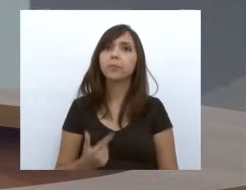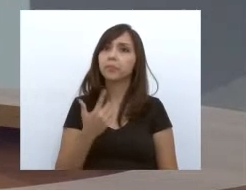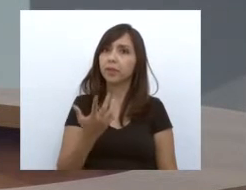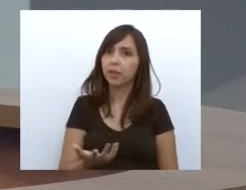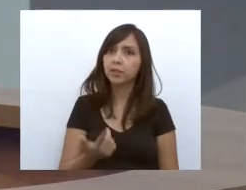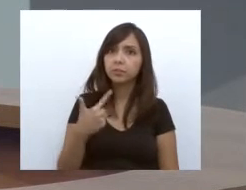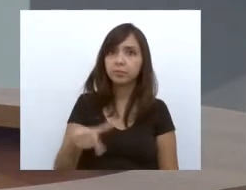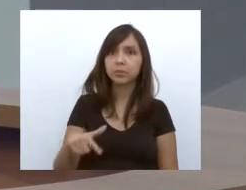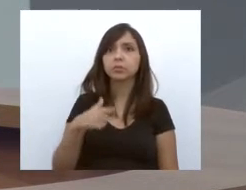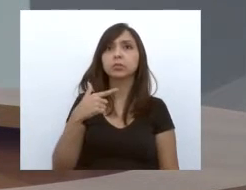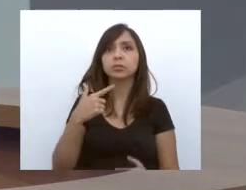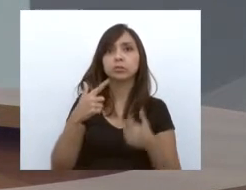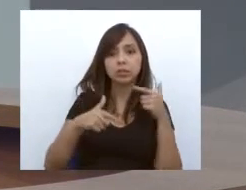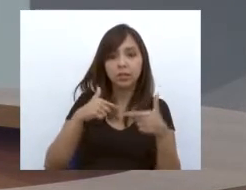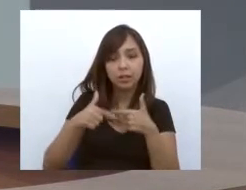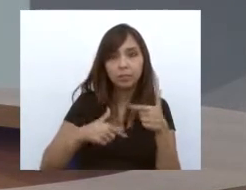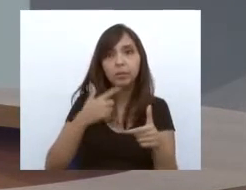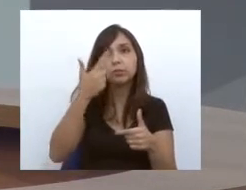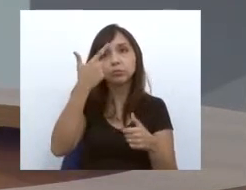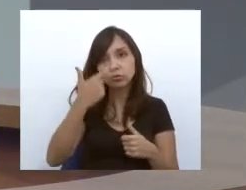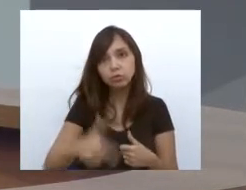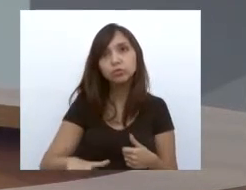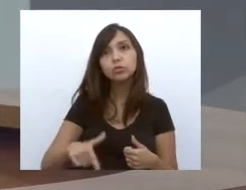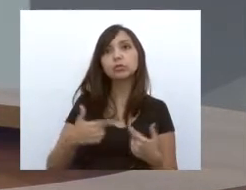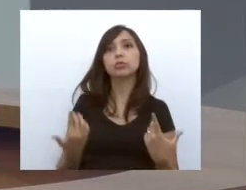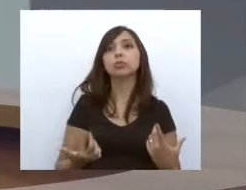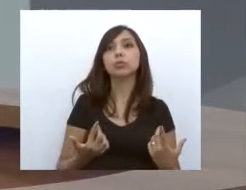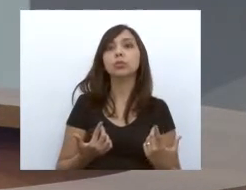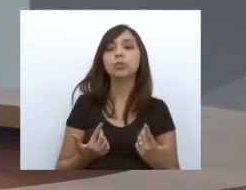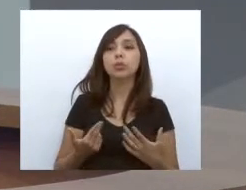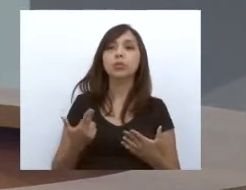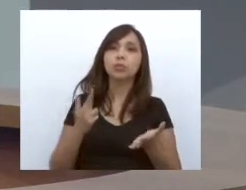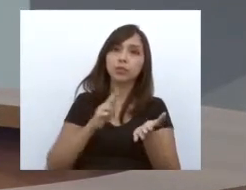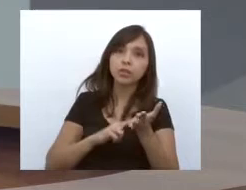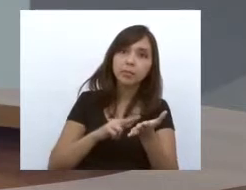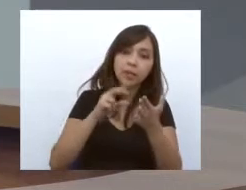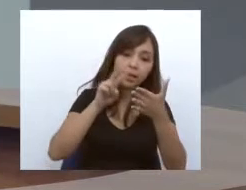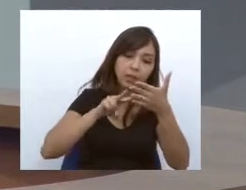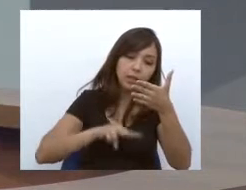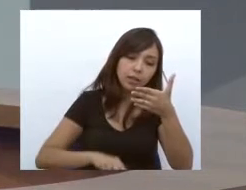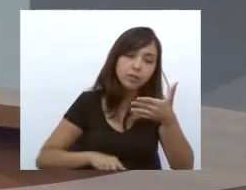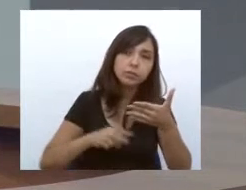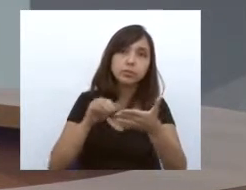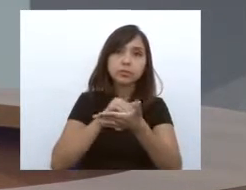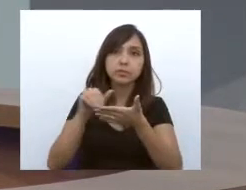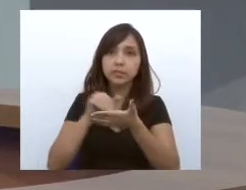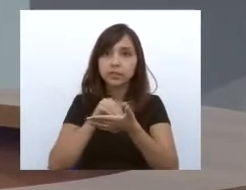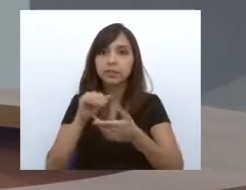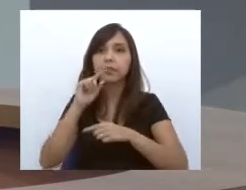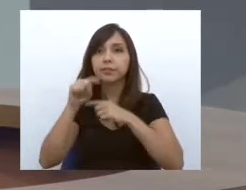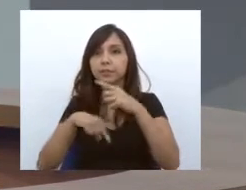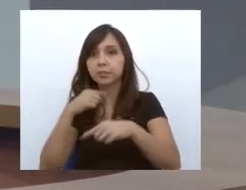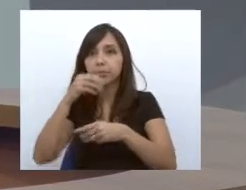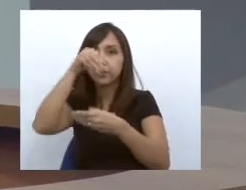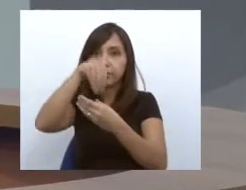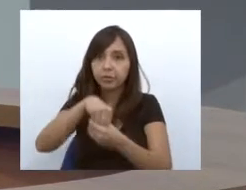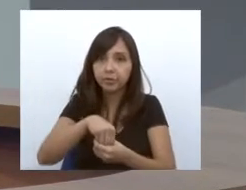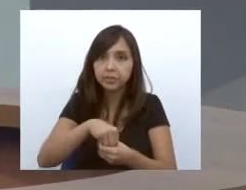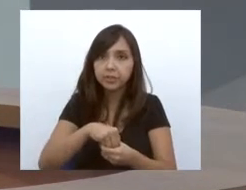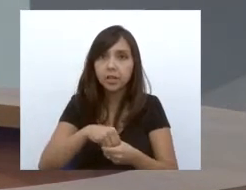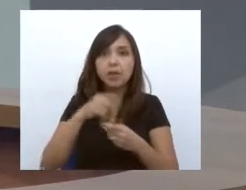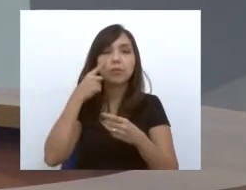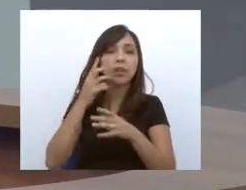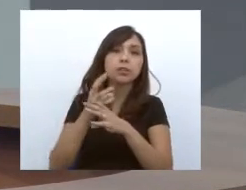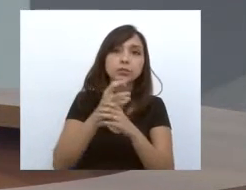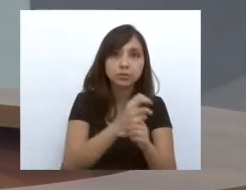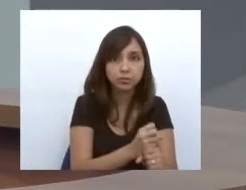haver um desgaste maior de Vossa Excelência ter encaminhado a leitura para o secretário, de colocar em votação para